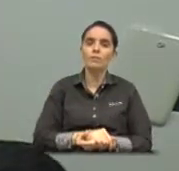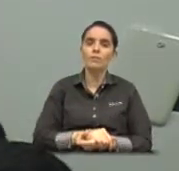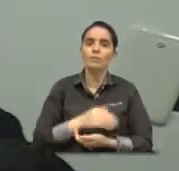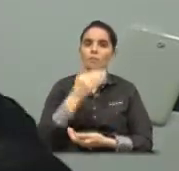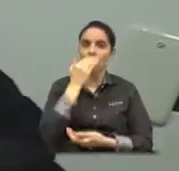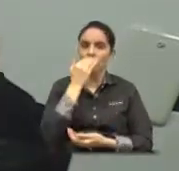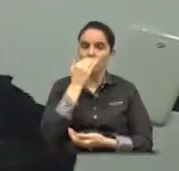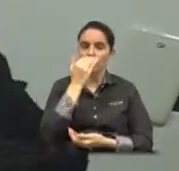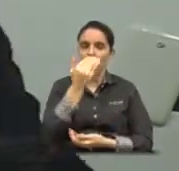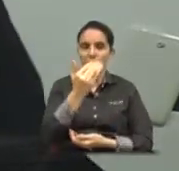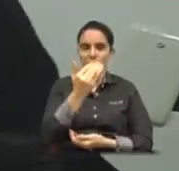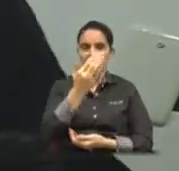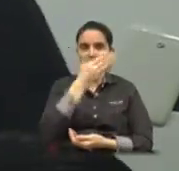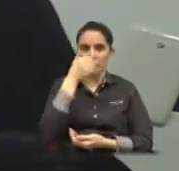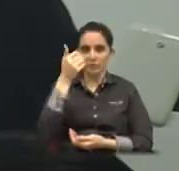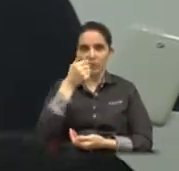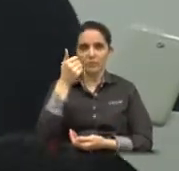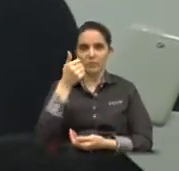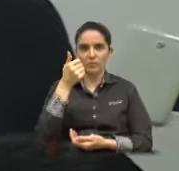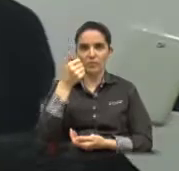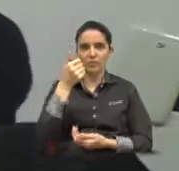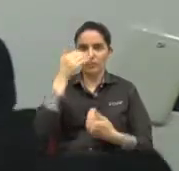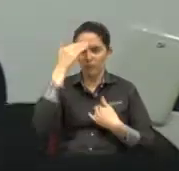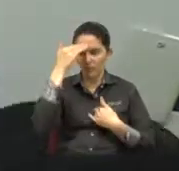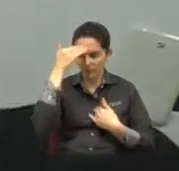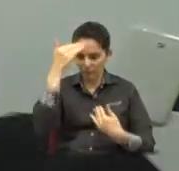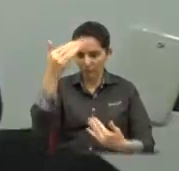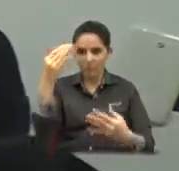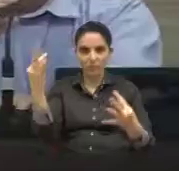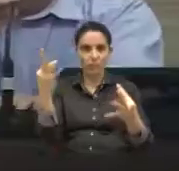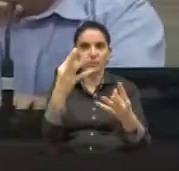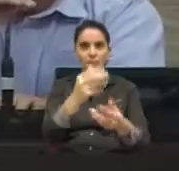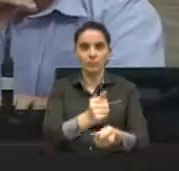pedido e a nossa determinação. Muito obrigado a todos.